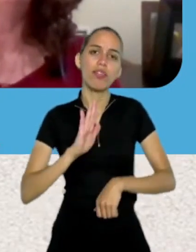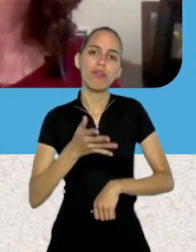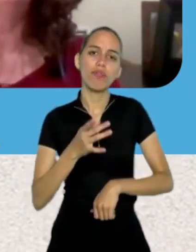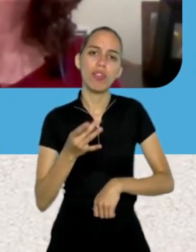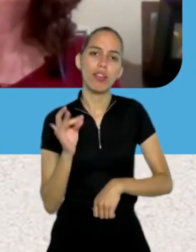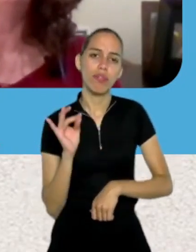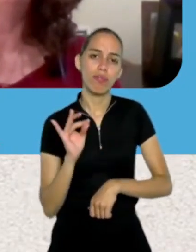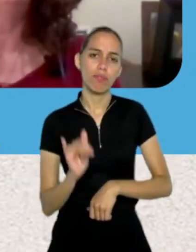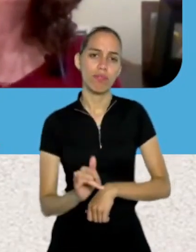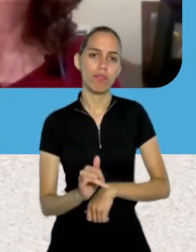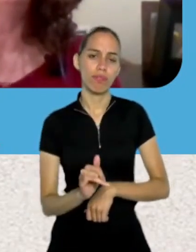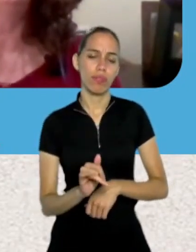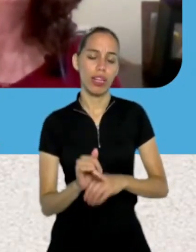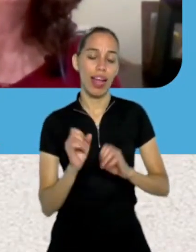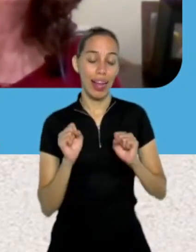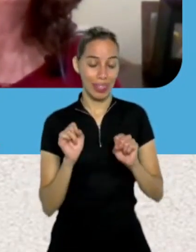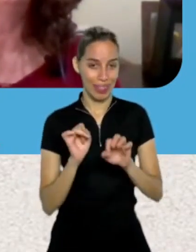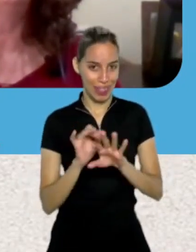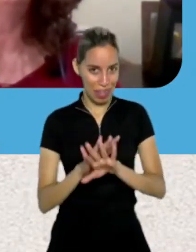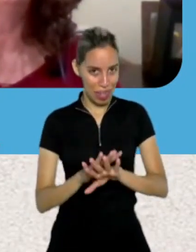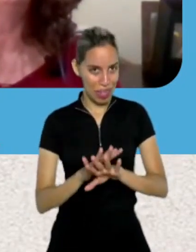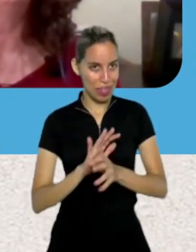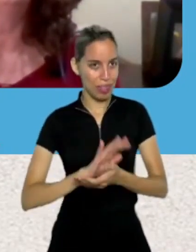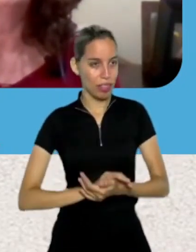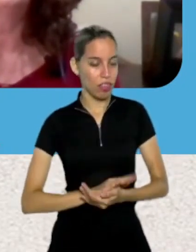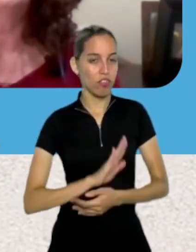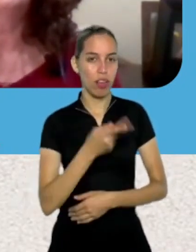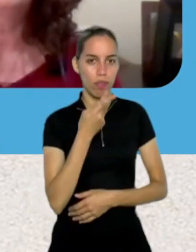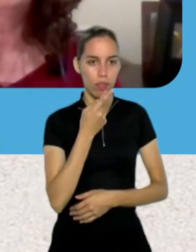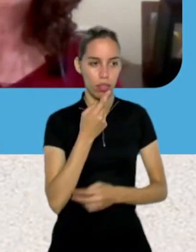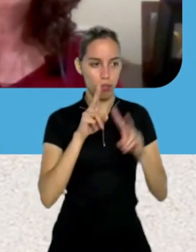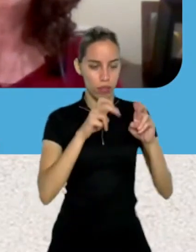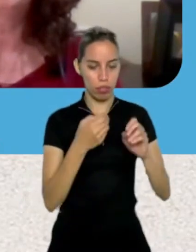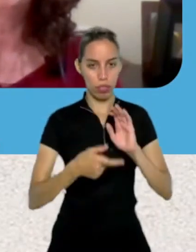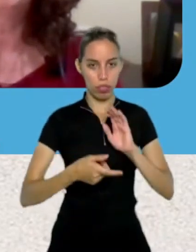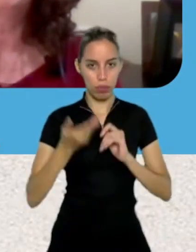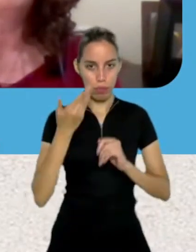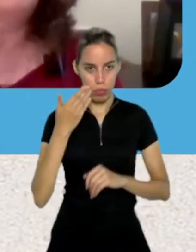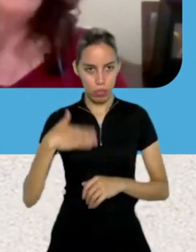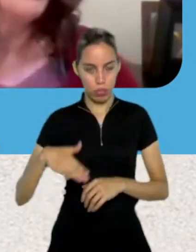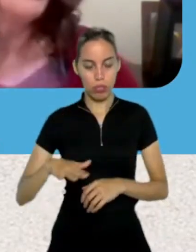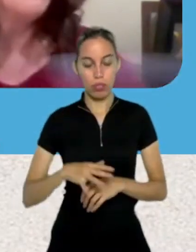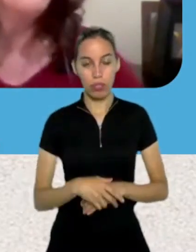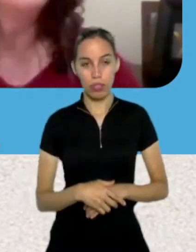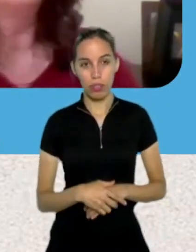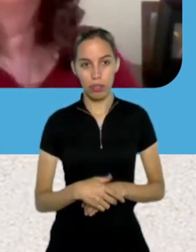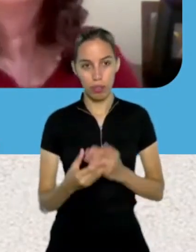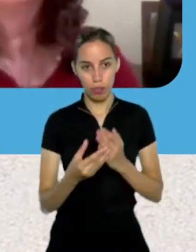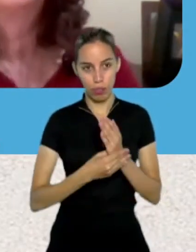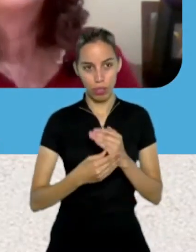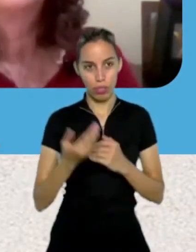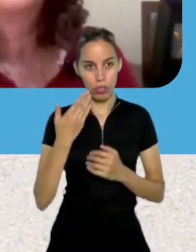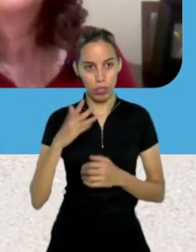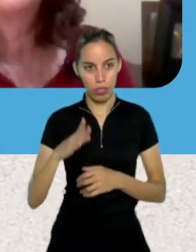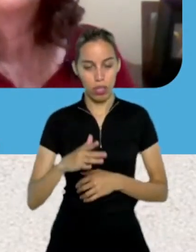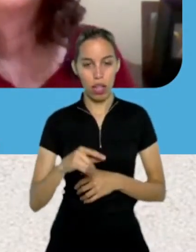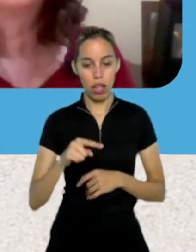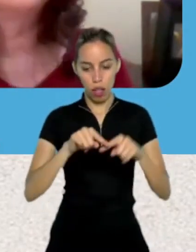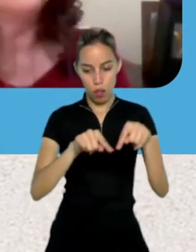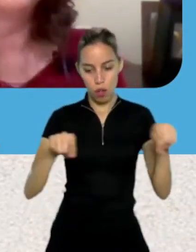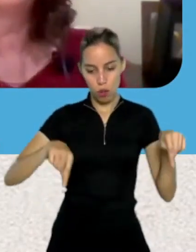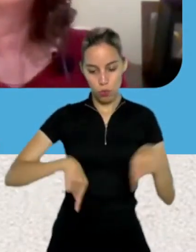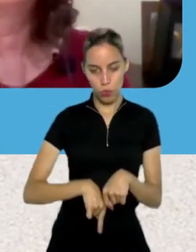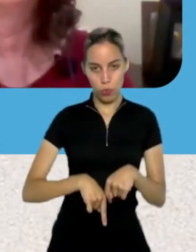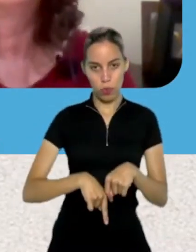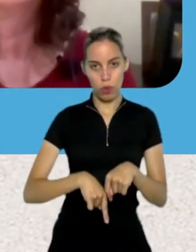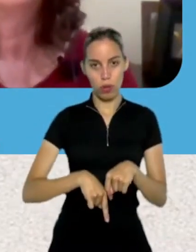citei antes o nome do livro infantil, né? A hora que eu fui buscar um quarto de cortinas azuis,